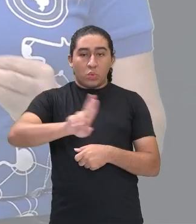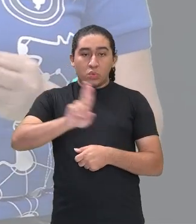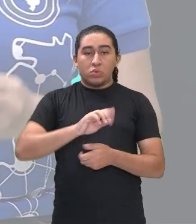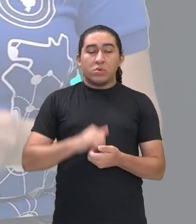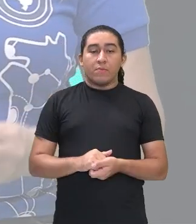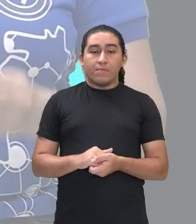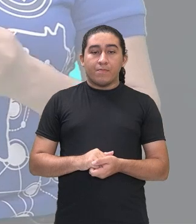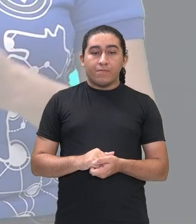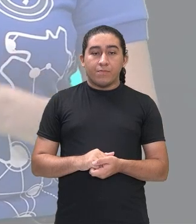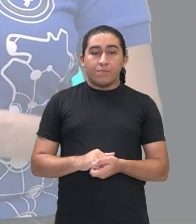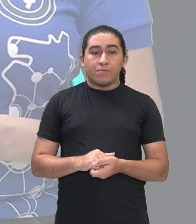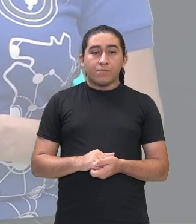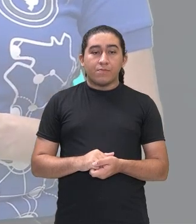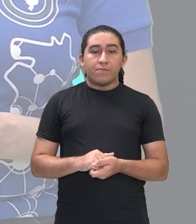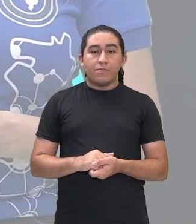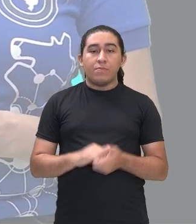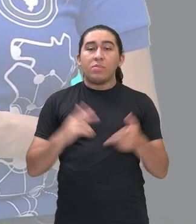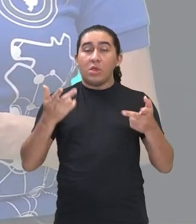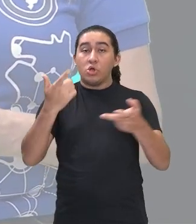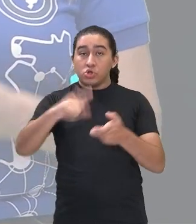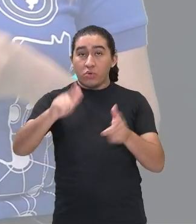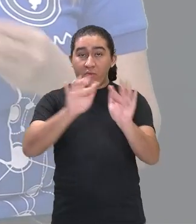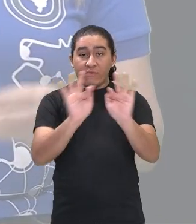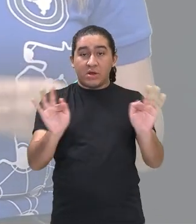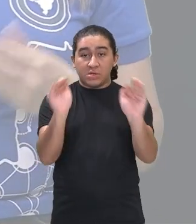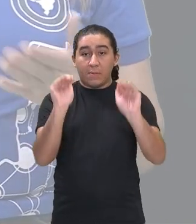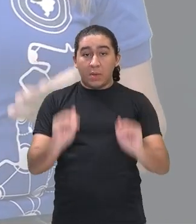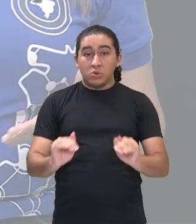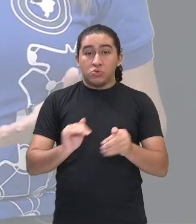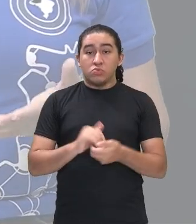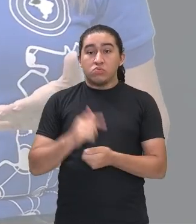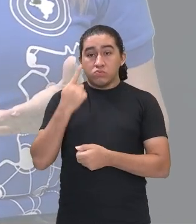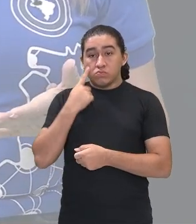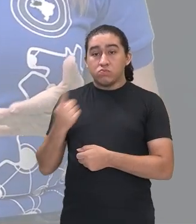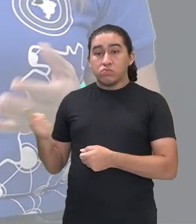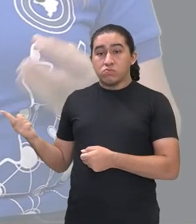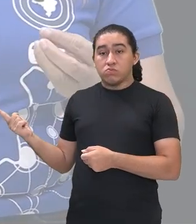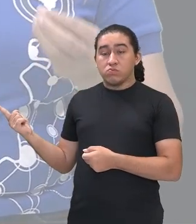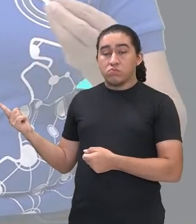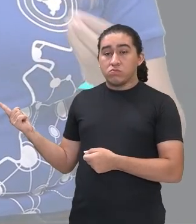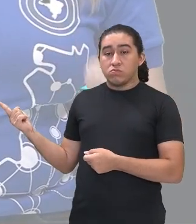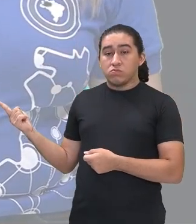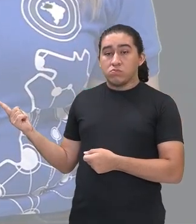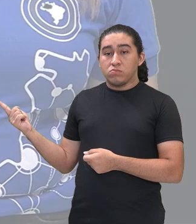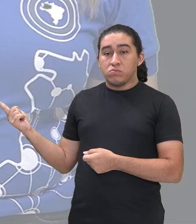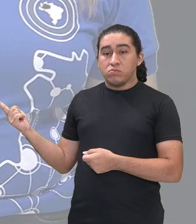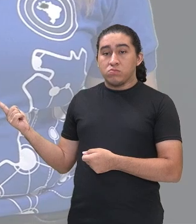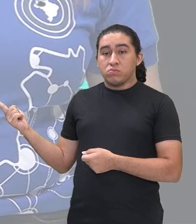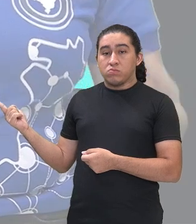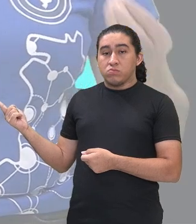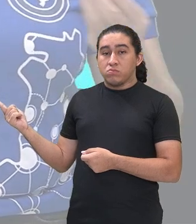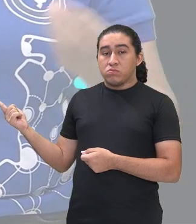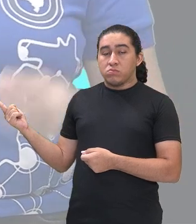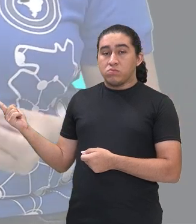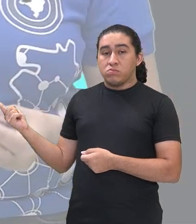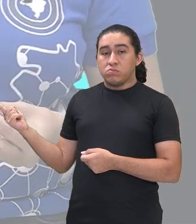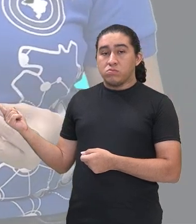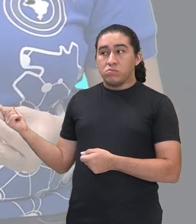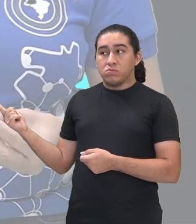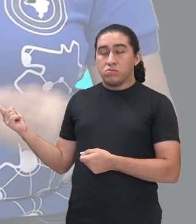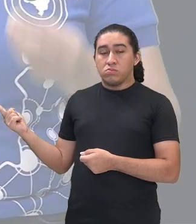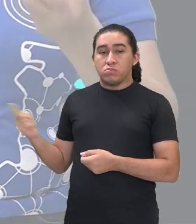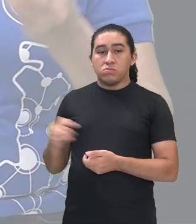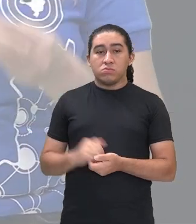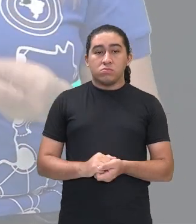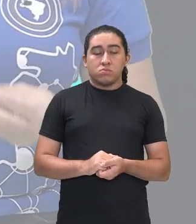chovia, ou fazia sol. Ou poderia também falar, né? Nem chovia, nem